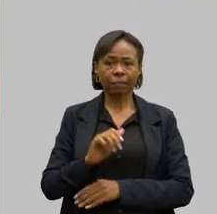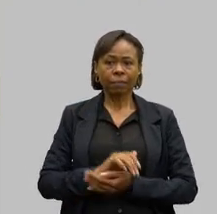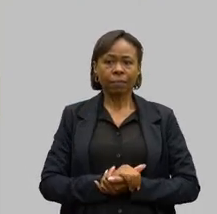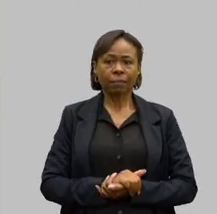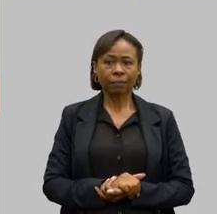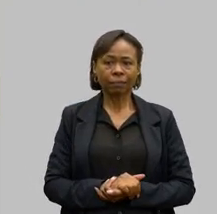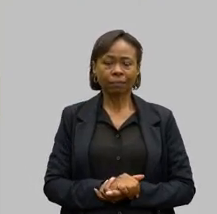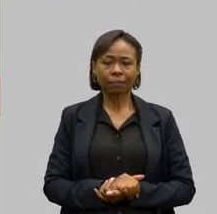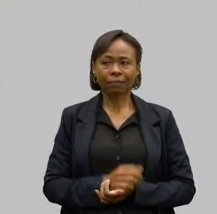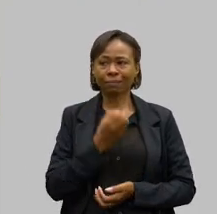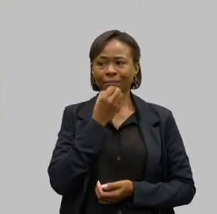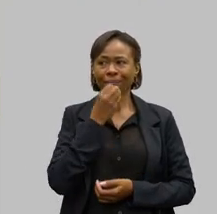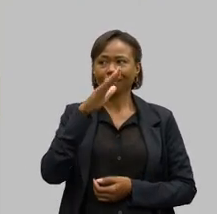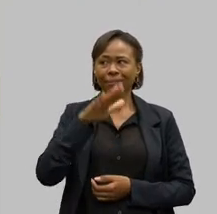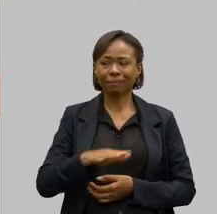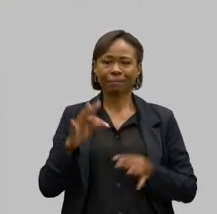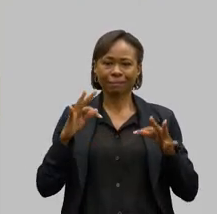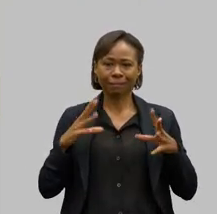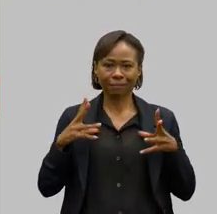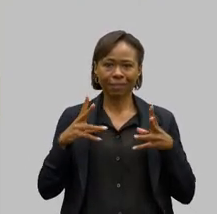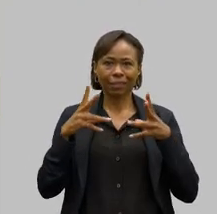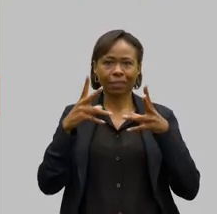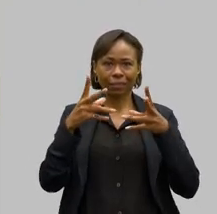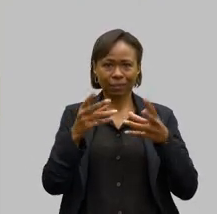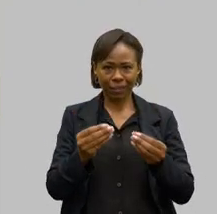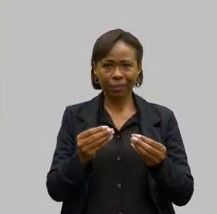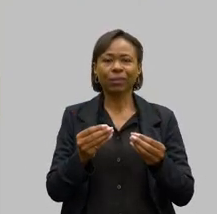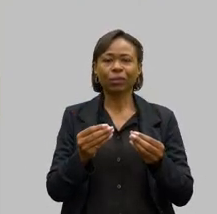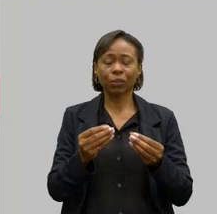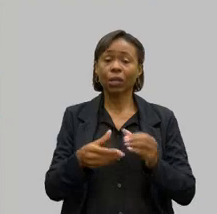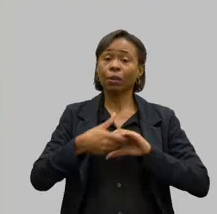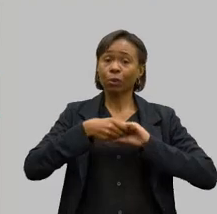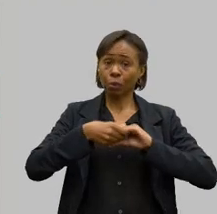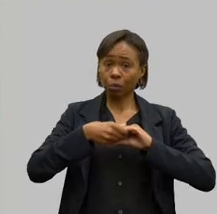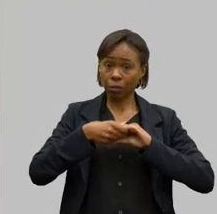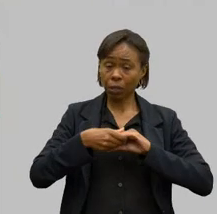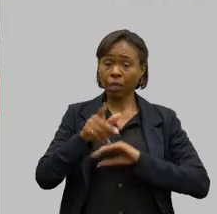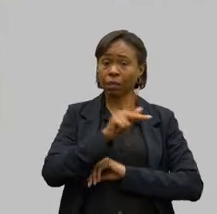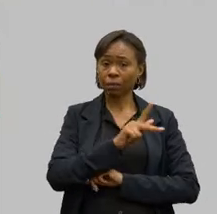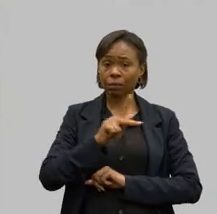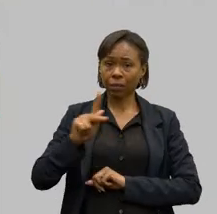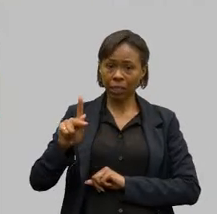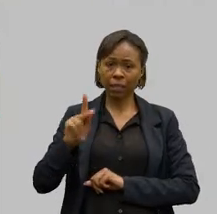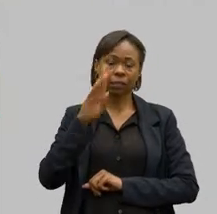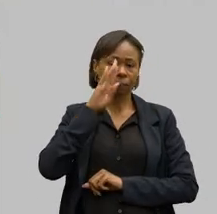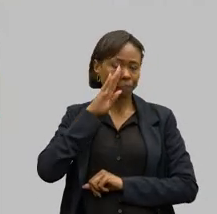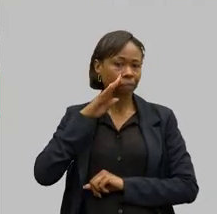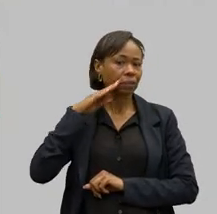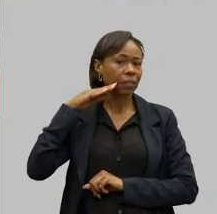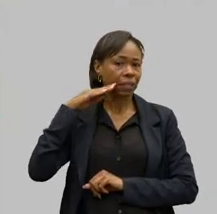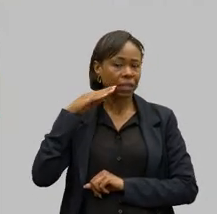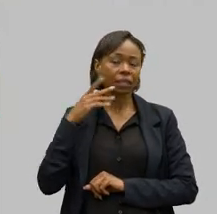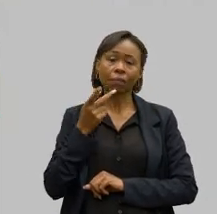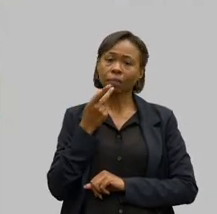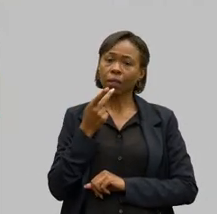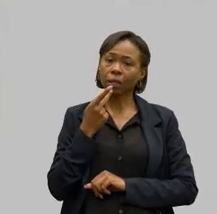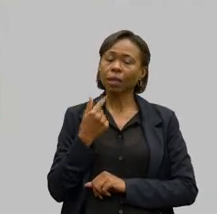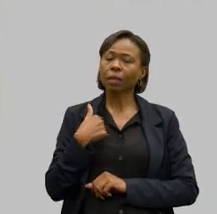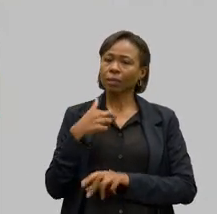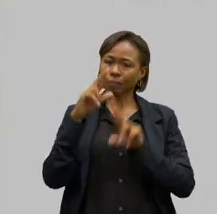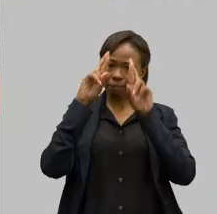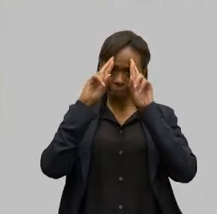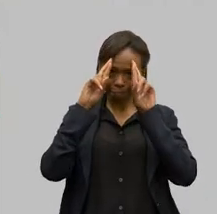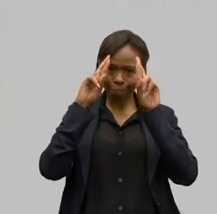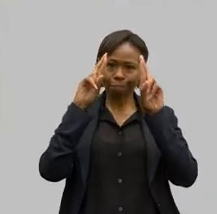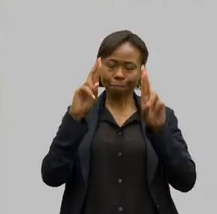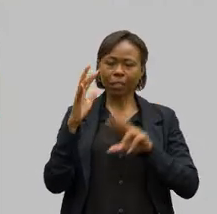Boa tarde a todos, a todas, cumprimentar aqui a nossa presidente, Beatriz Serqueira, dizer da admiração e do respeito que eu tenho